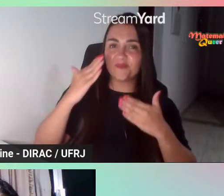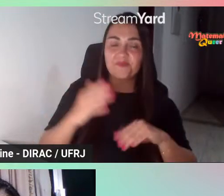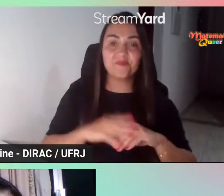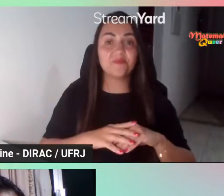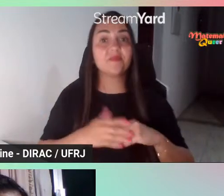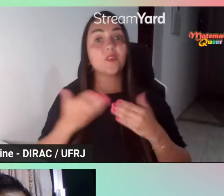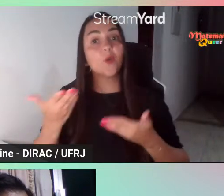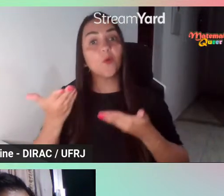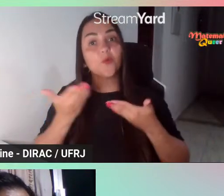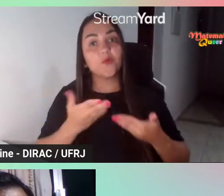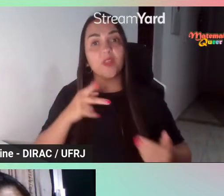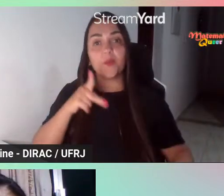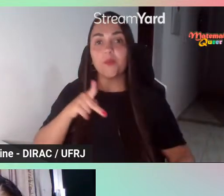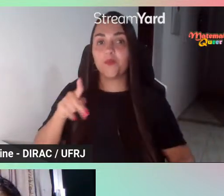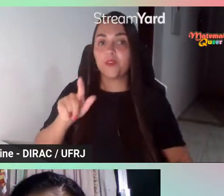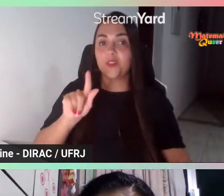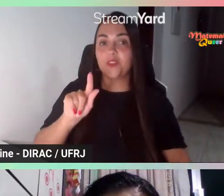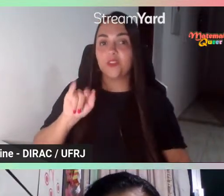professora Gisela.